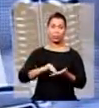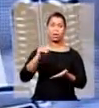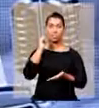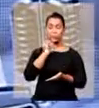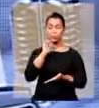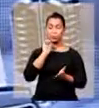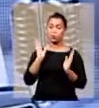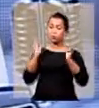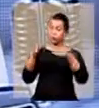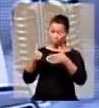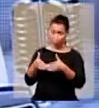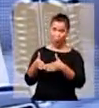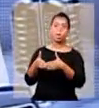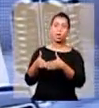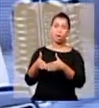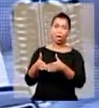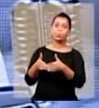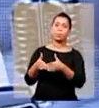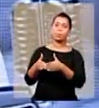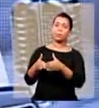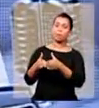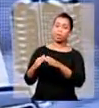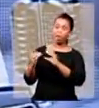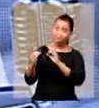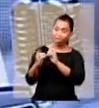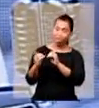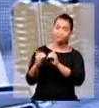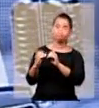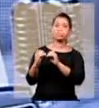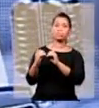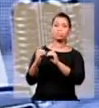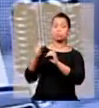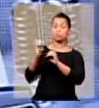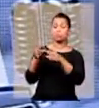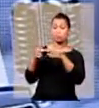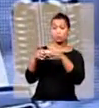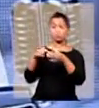que, no meu compreender, são segmentos um dos mais